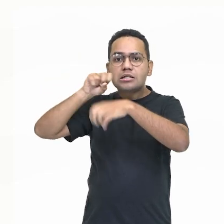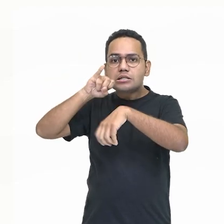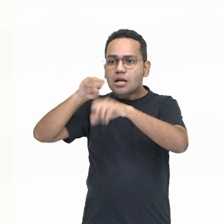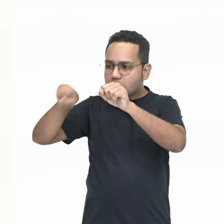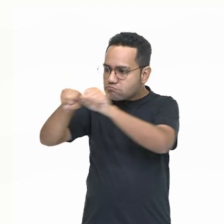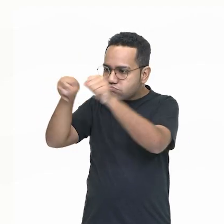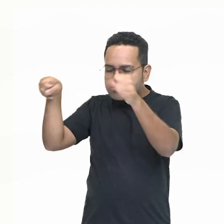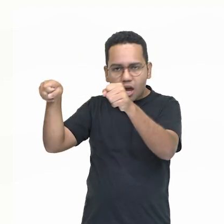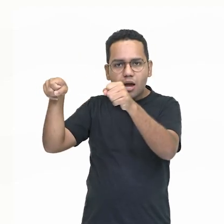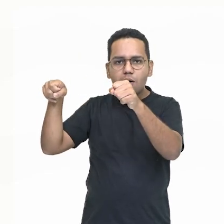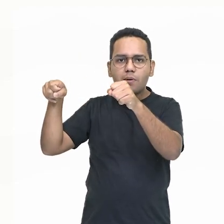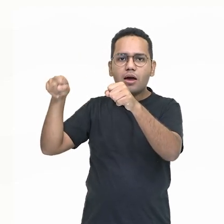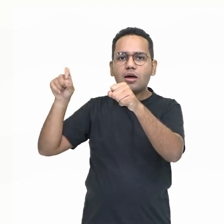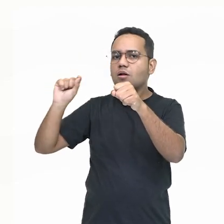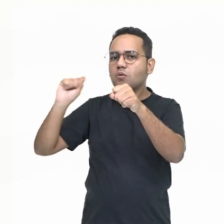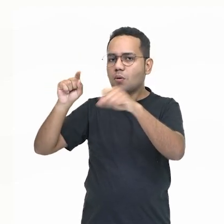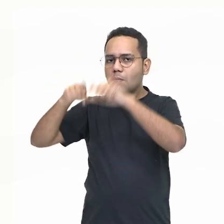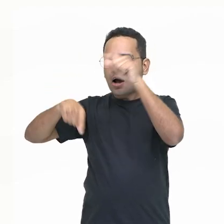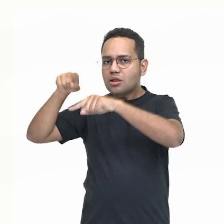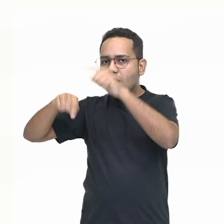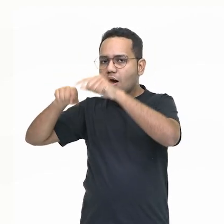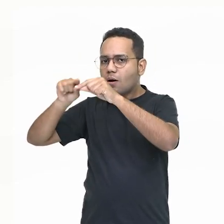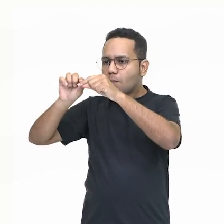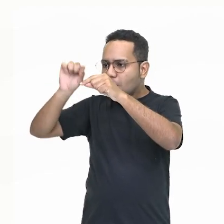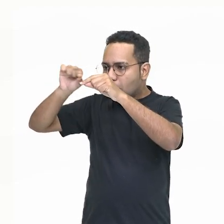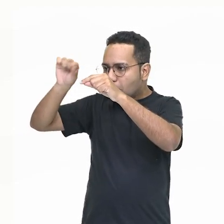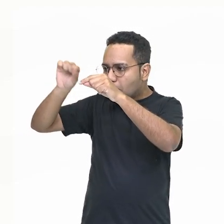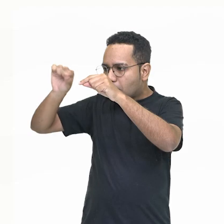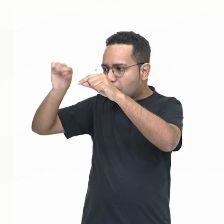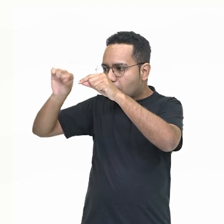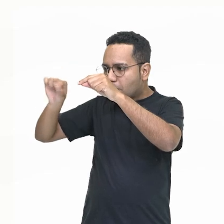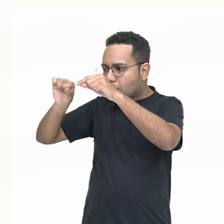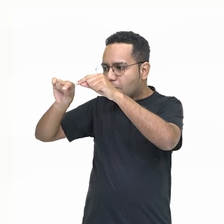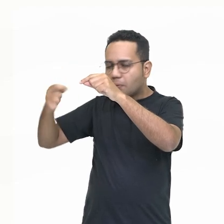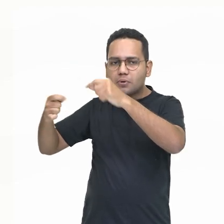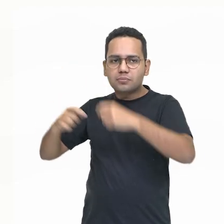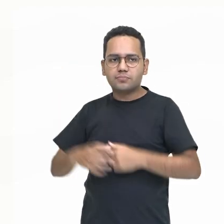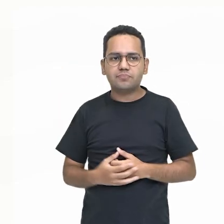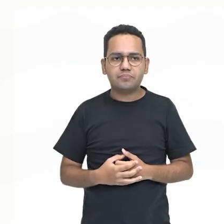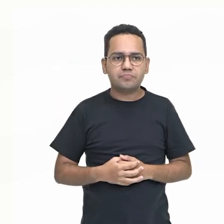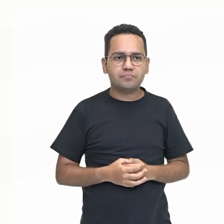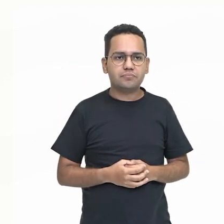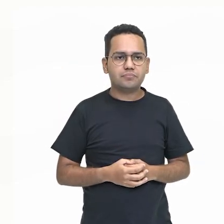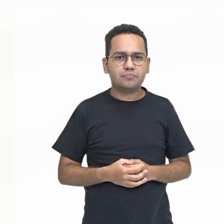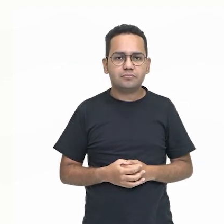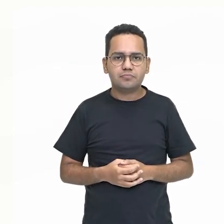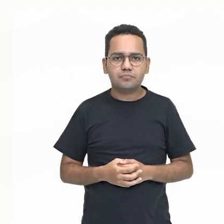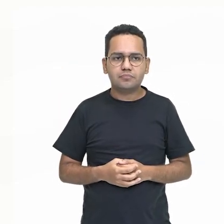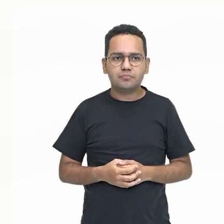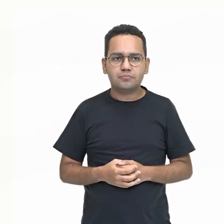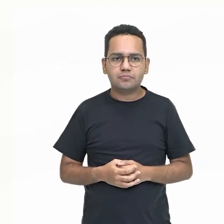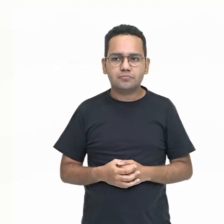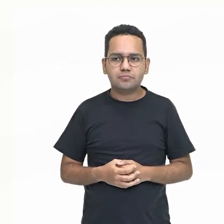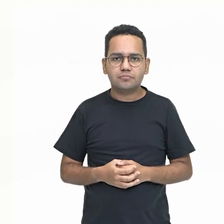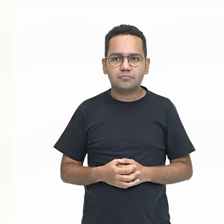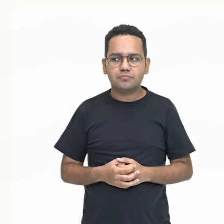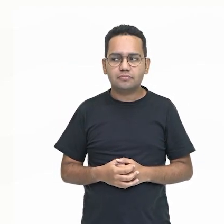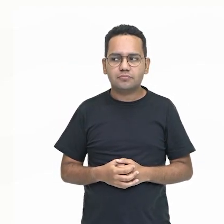ali também podemos dizer que ele é um fenômeno, ele tem uma resistência